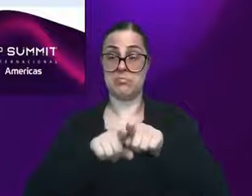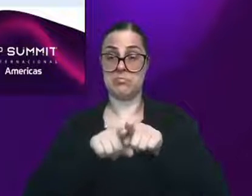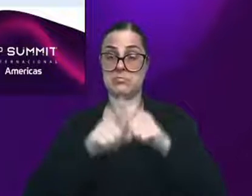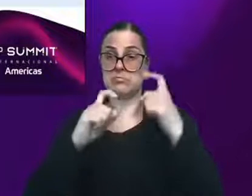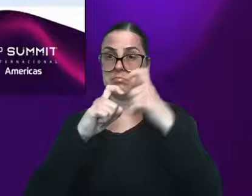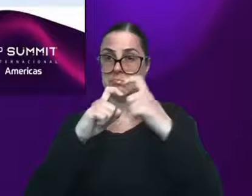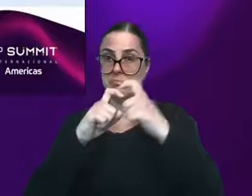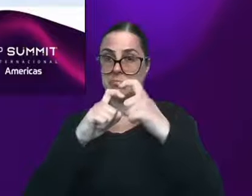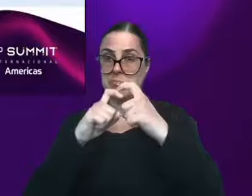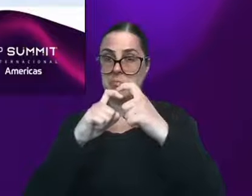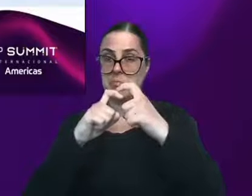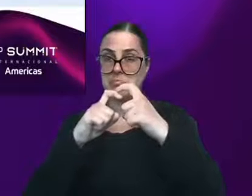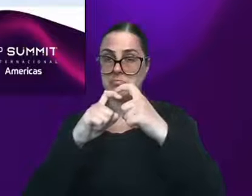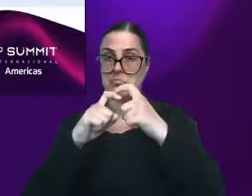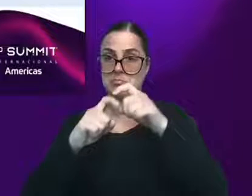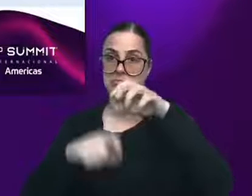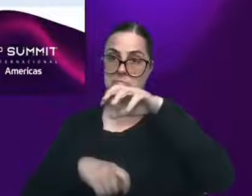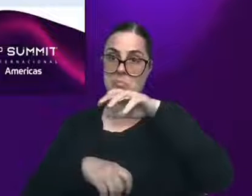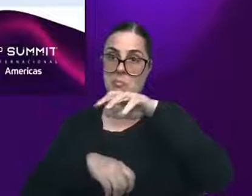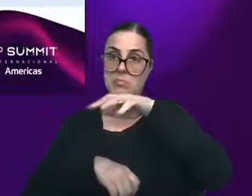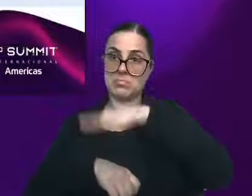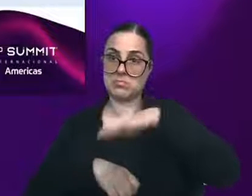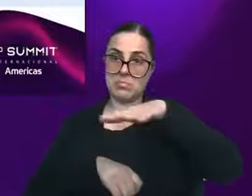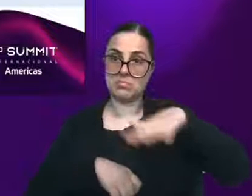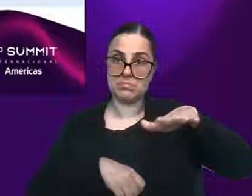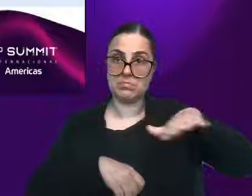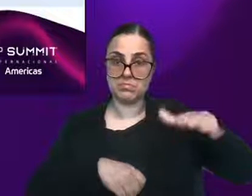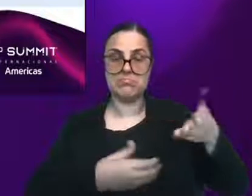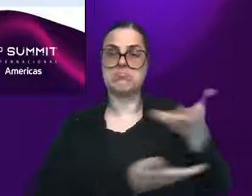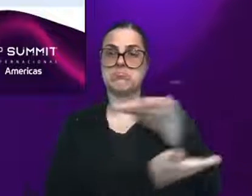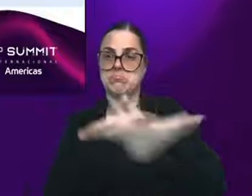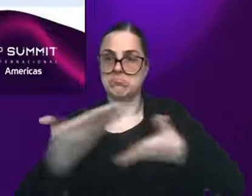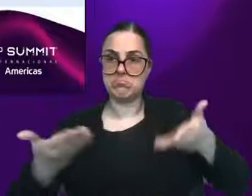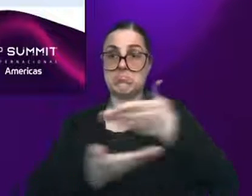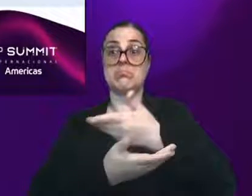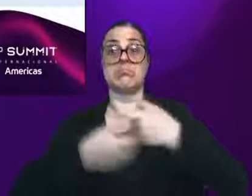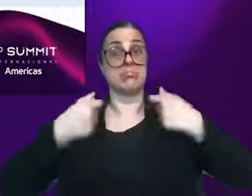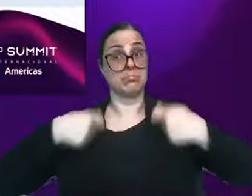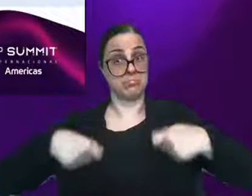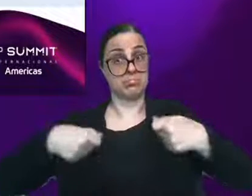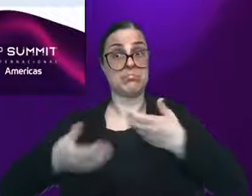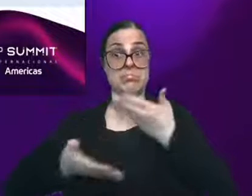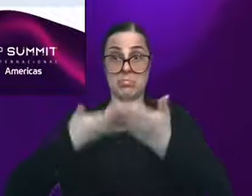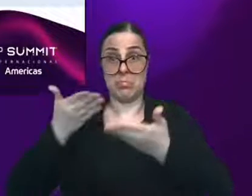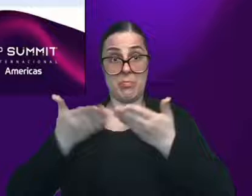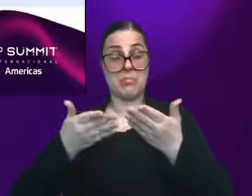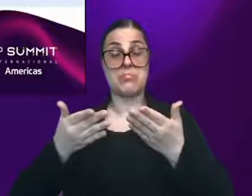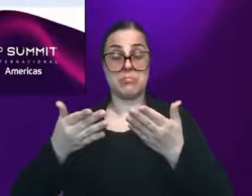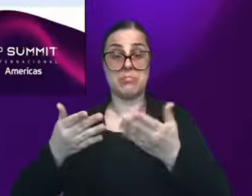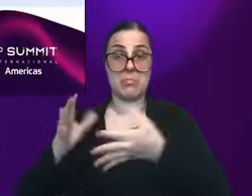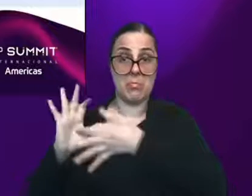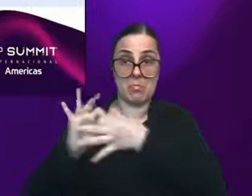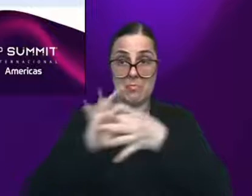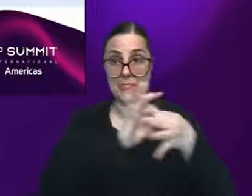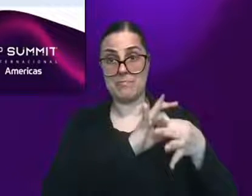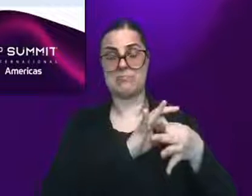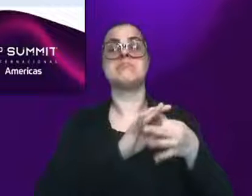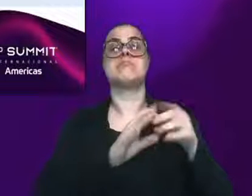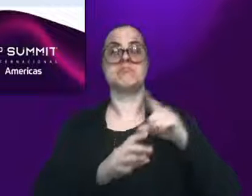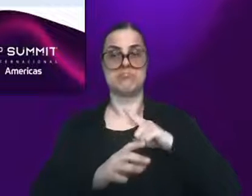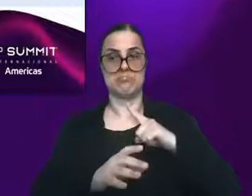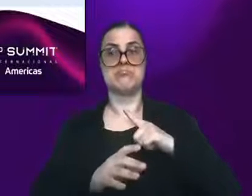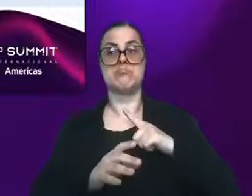multidisciplinaridade. Então, é proposto que, dentro do stewardship, uma série de intervenções